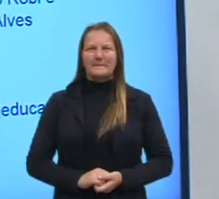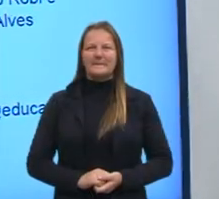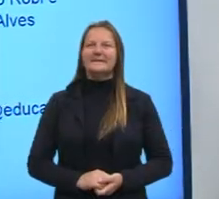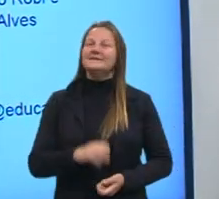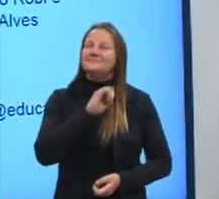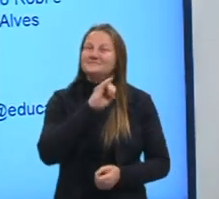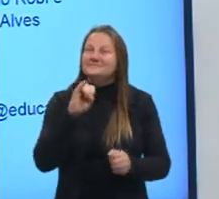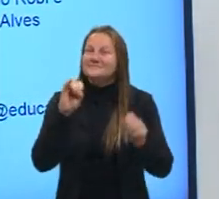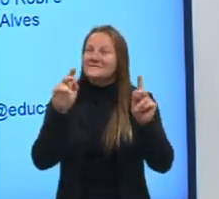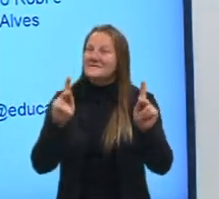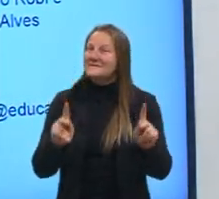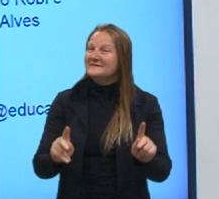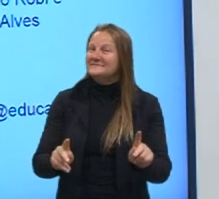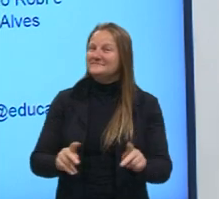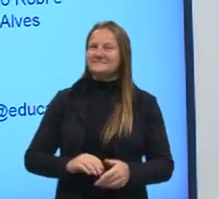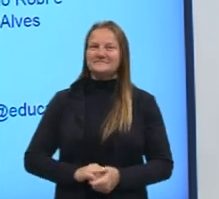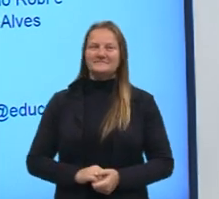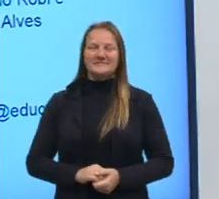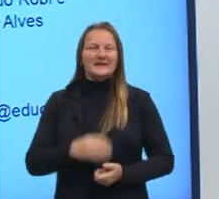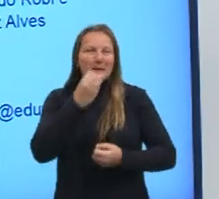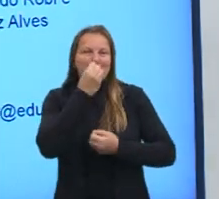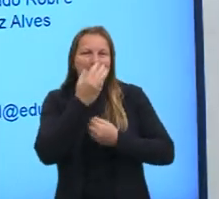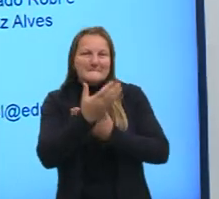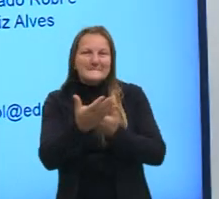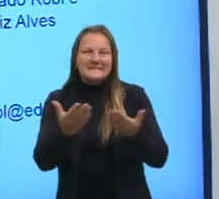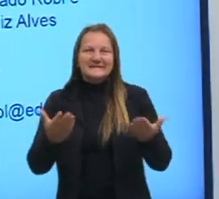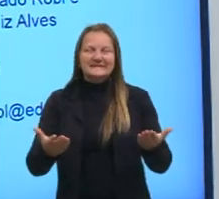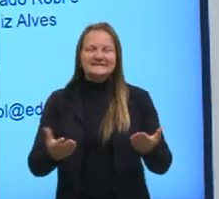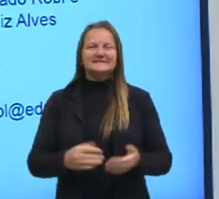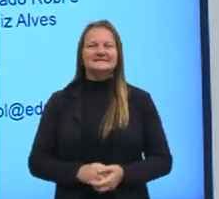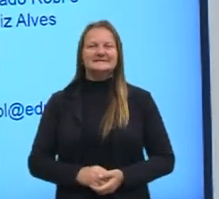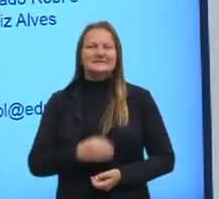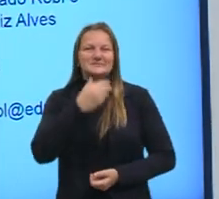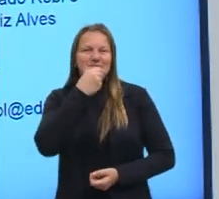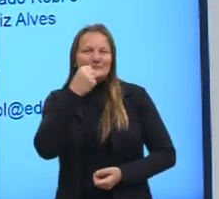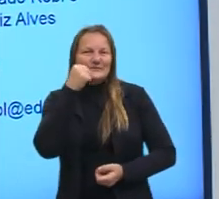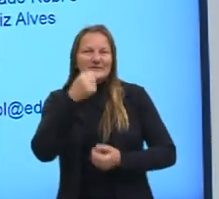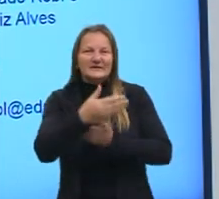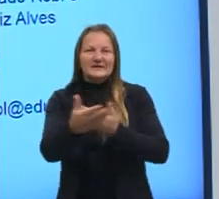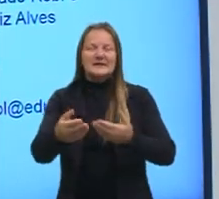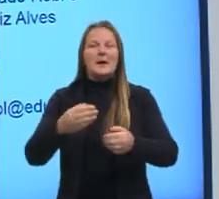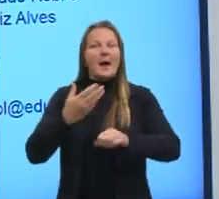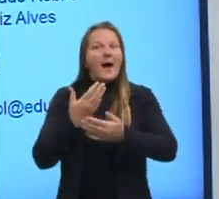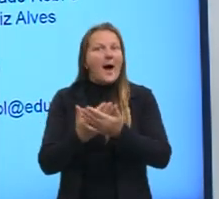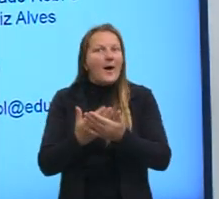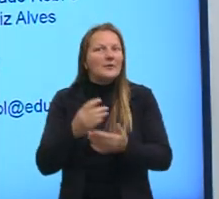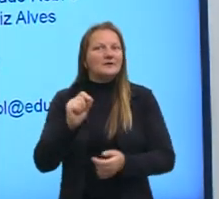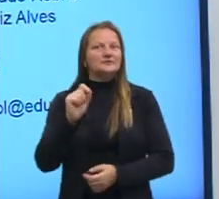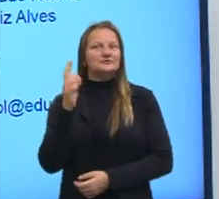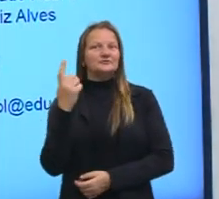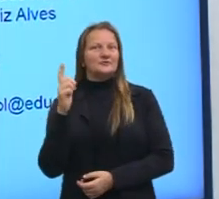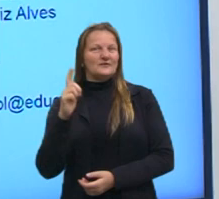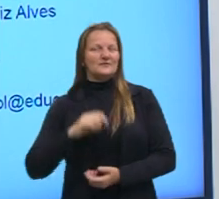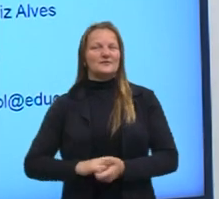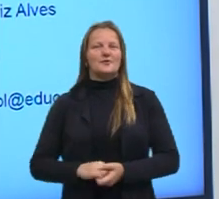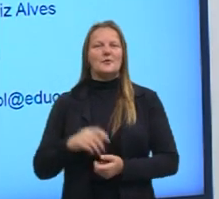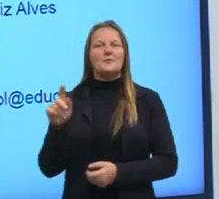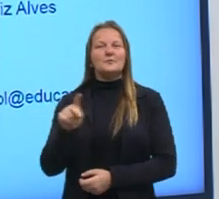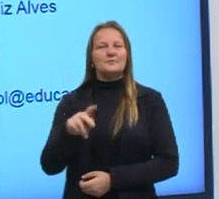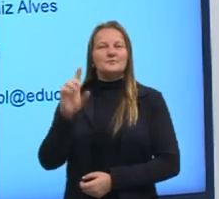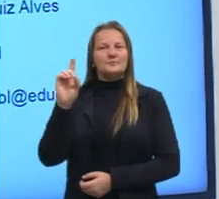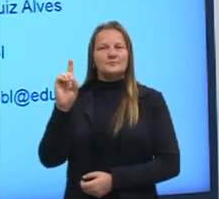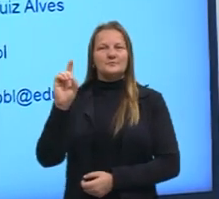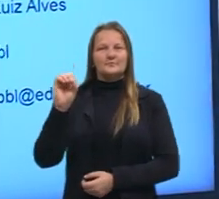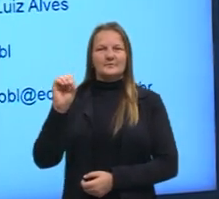Olá meninos e meninas tudo bom mais uma aula aí de geografia certo Quem tá aqui é o professor Douglas o professor